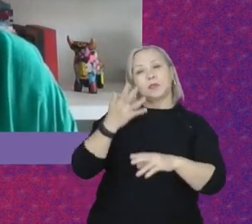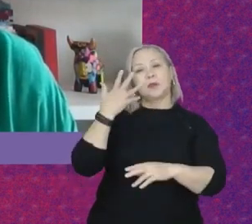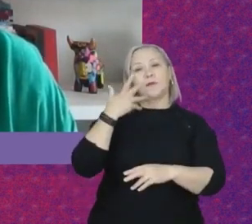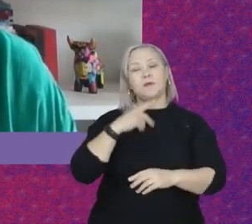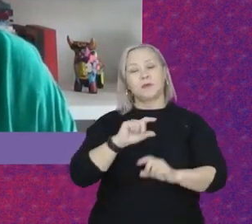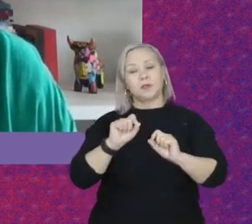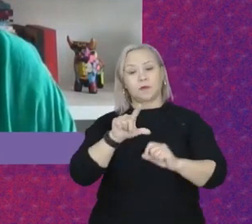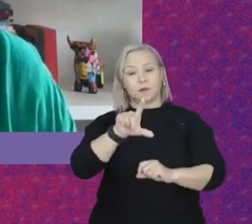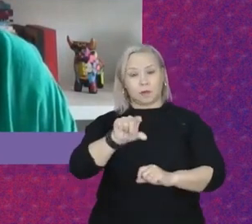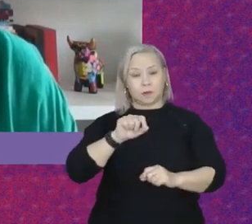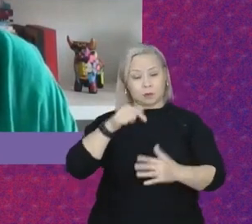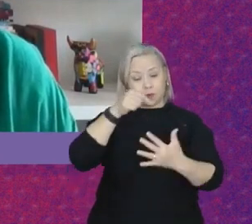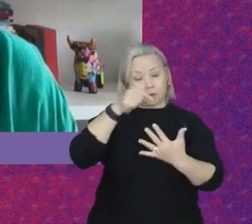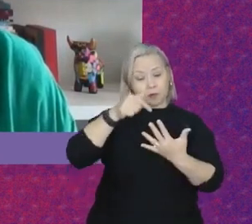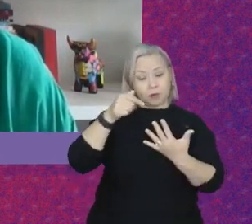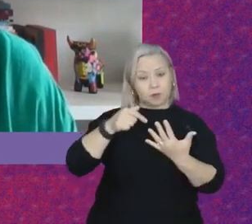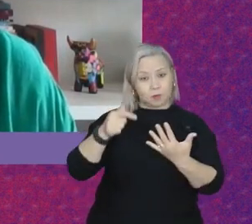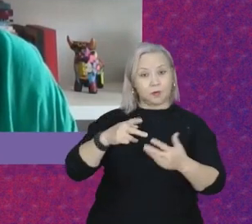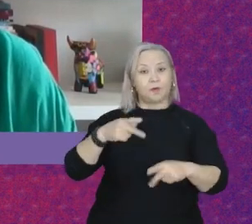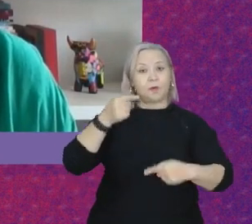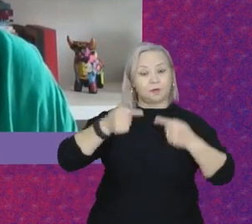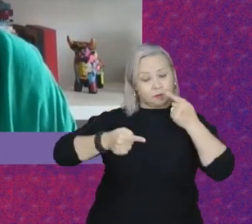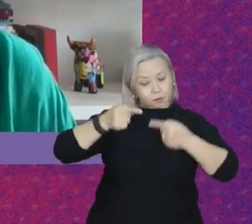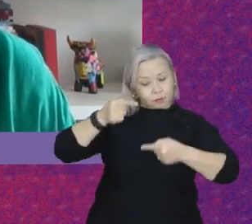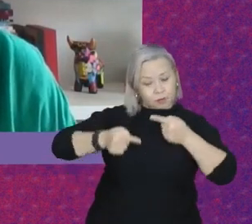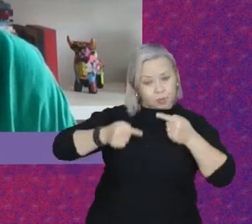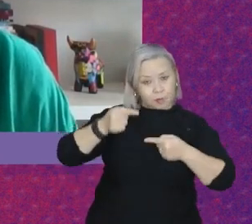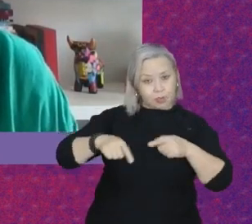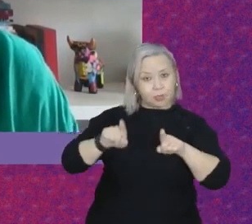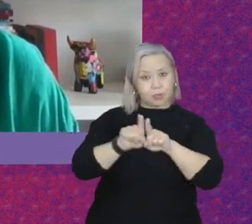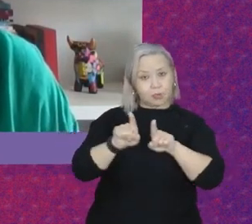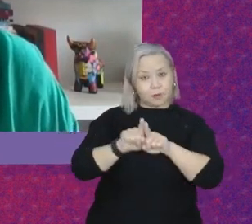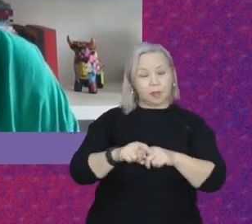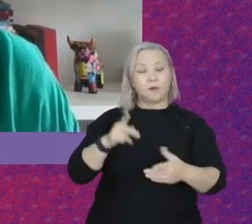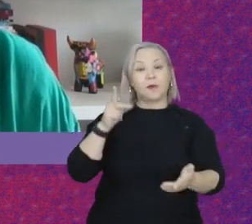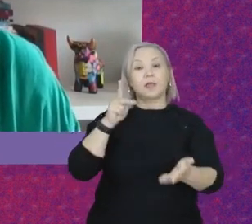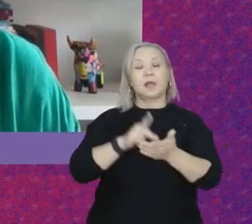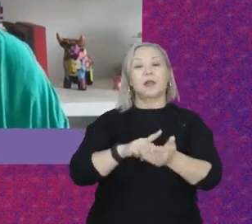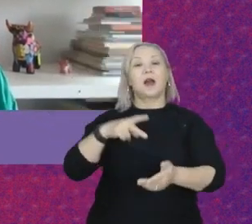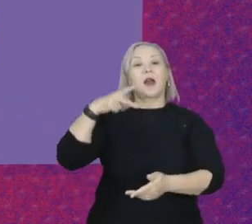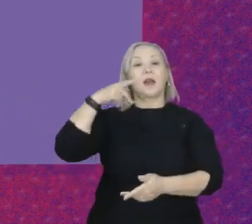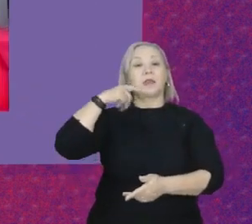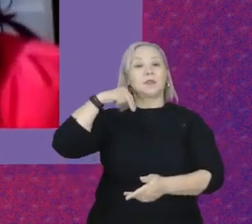e aprovados nessa CONAP, que acabou de ser realizada agora em Natal, né?